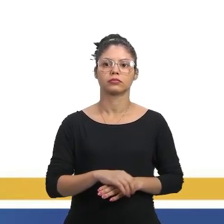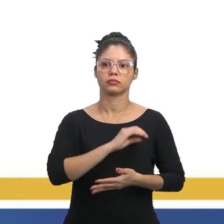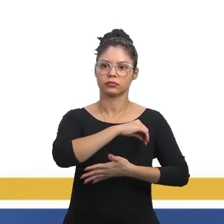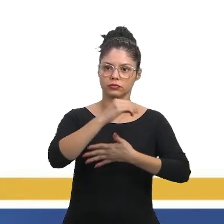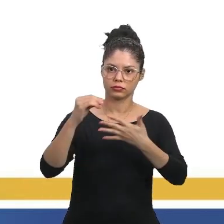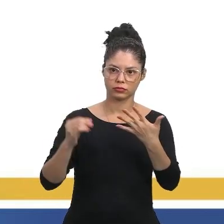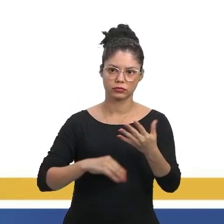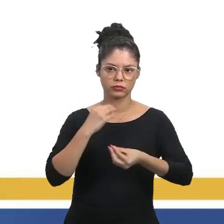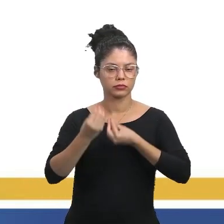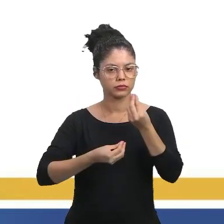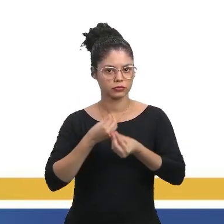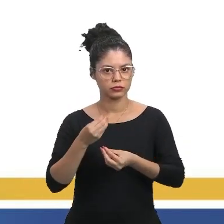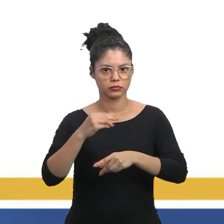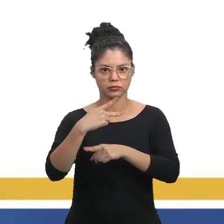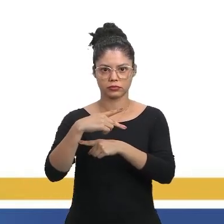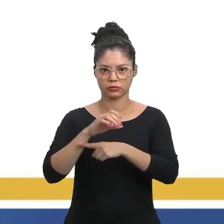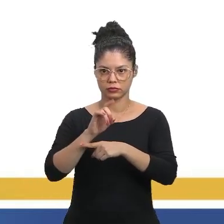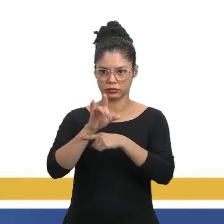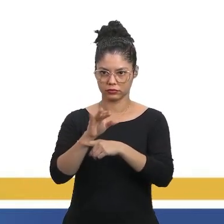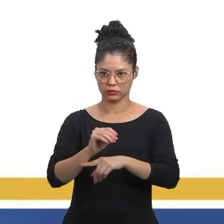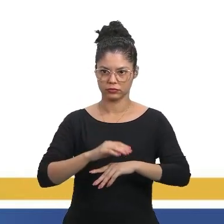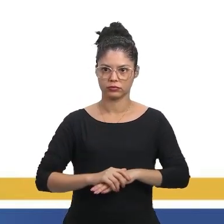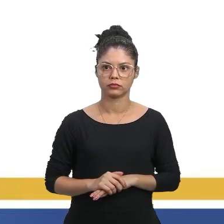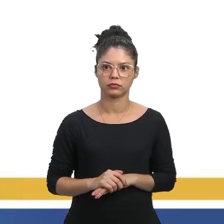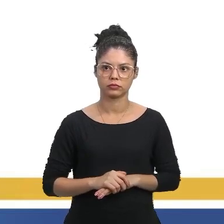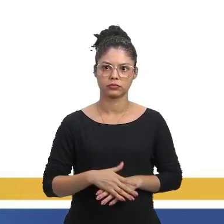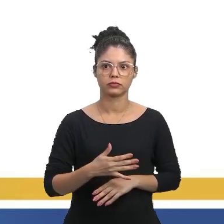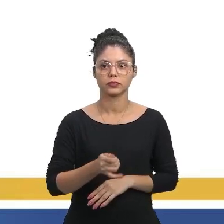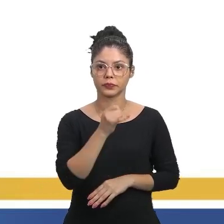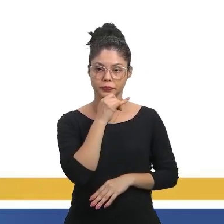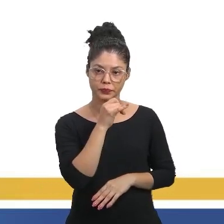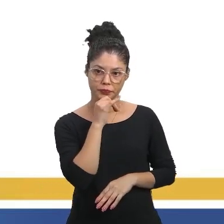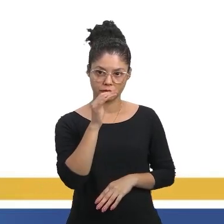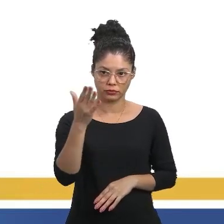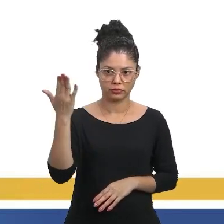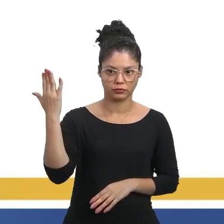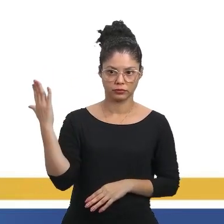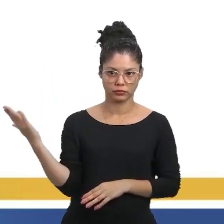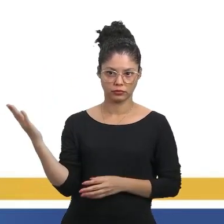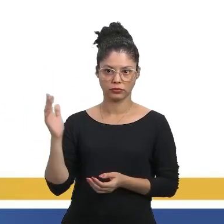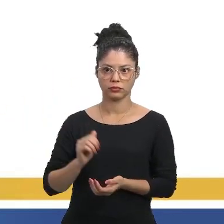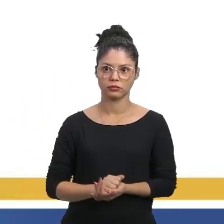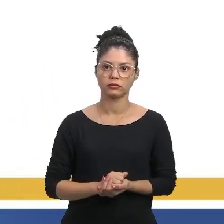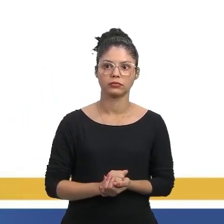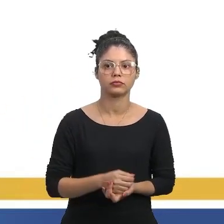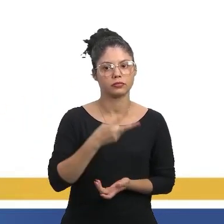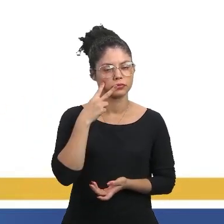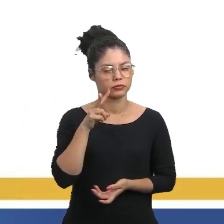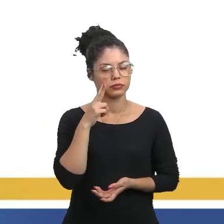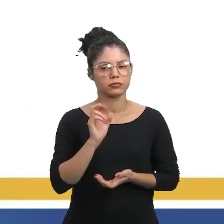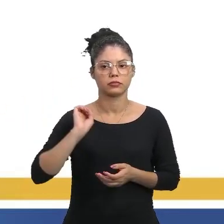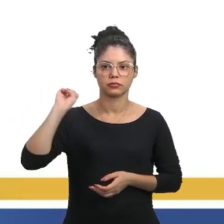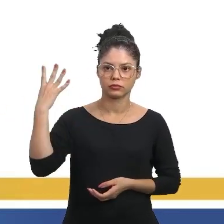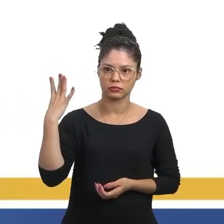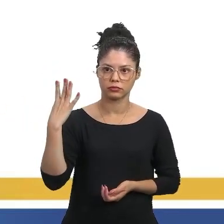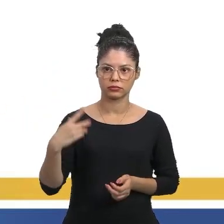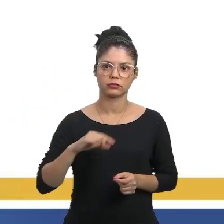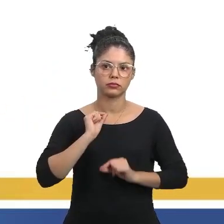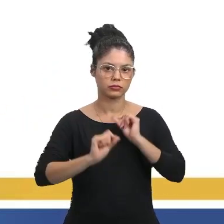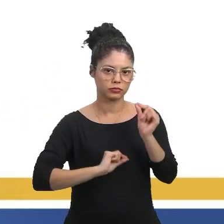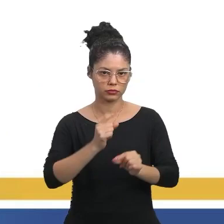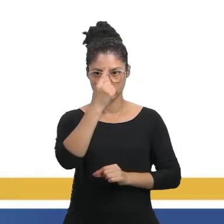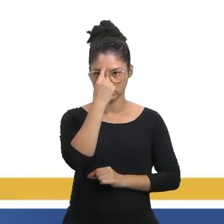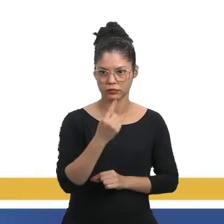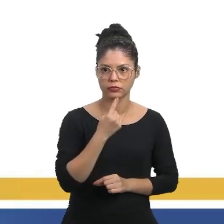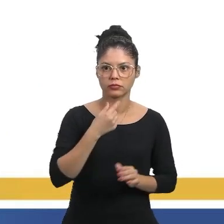utilizou como emissor foi o polônio. Aqui tem um esquema que tem uma animação que acontece exatamente o que estava na